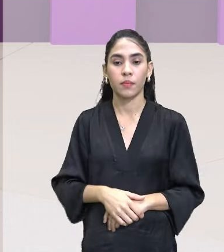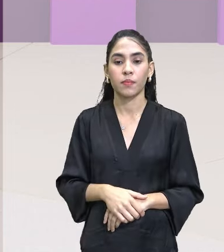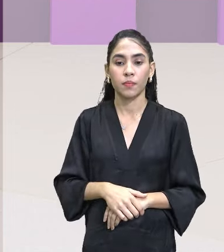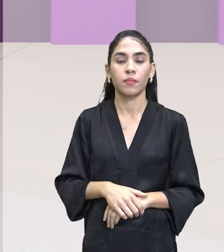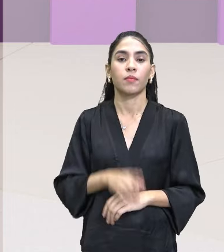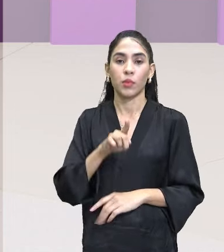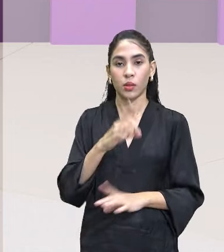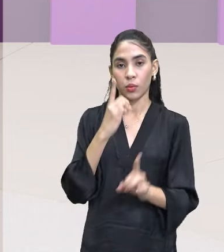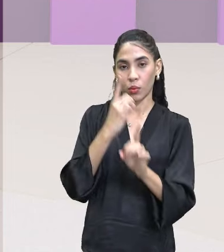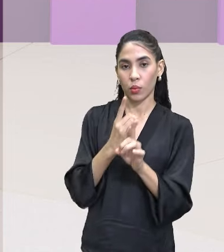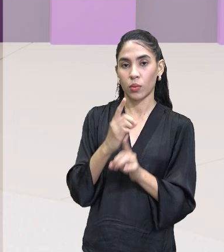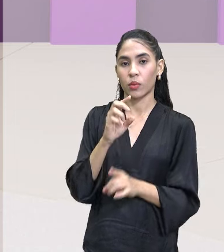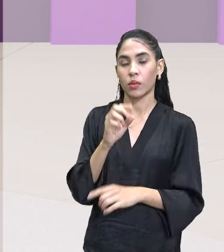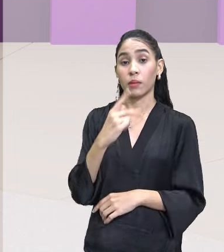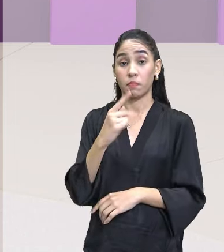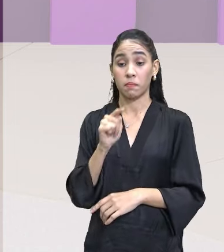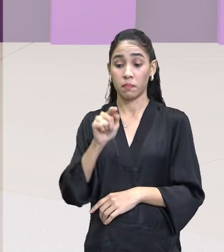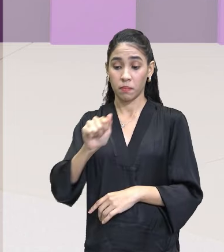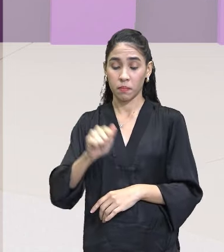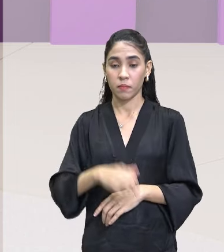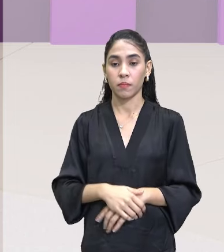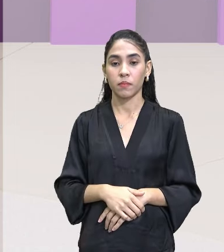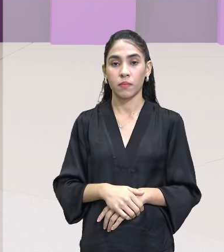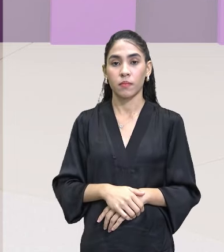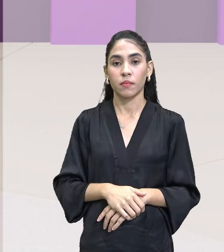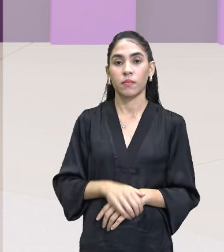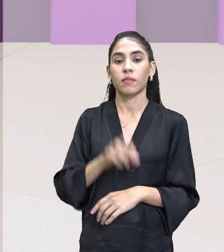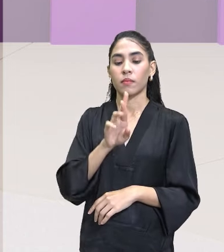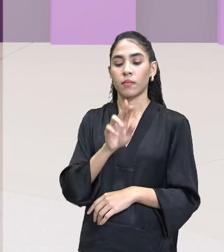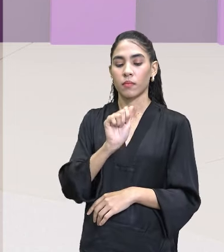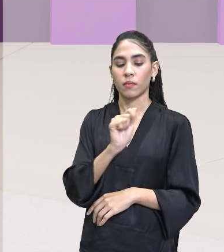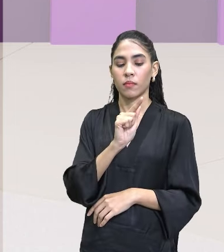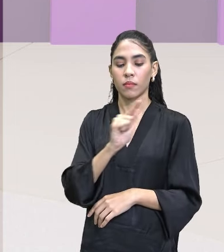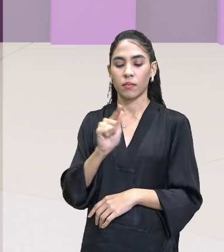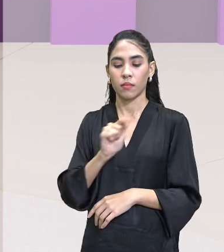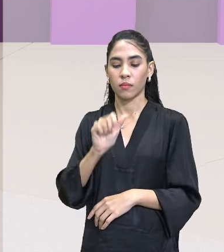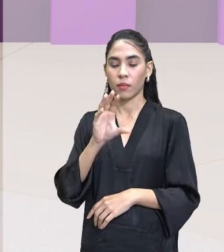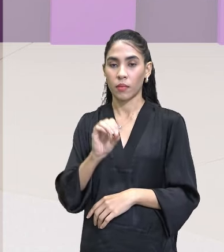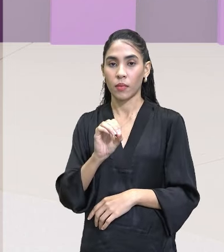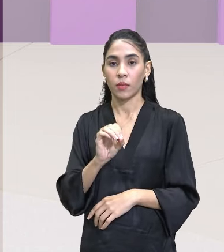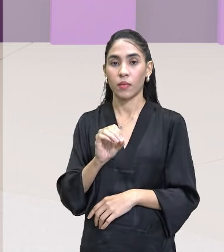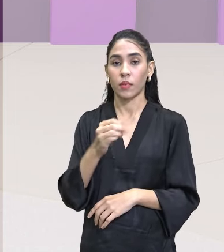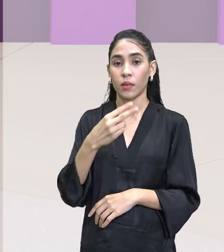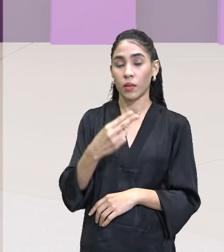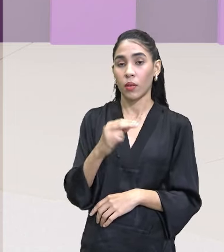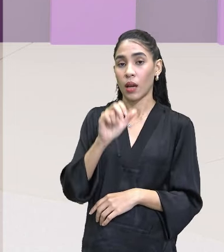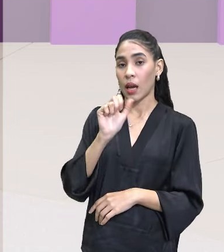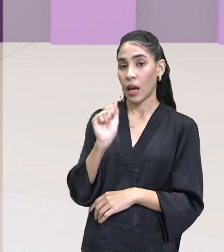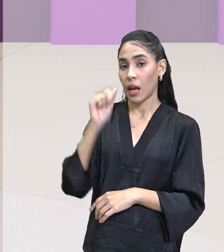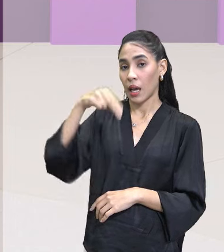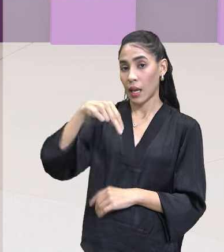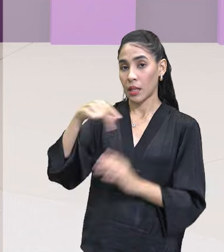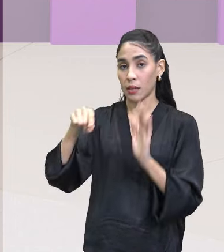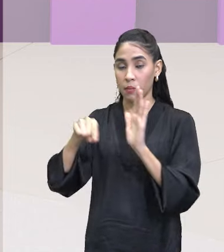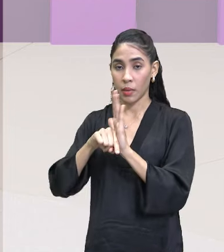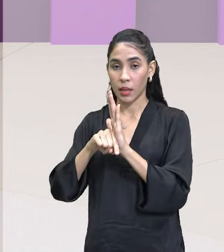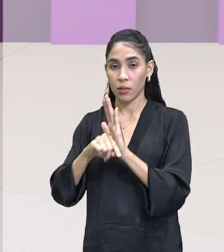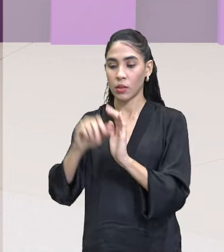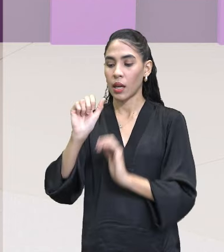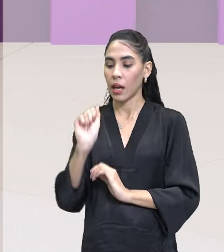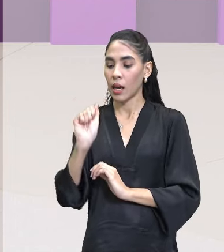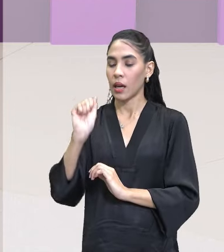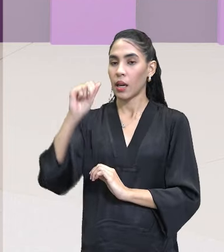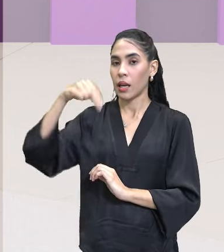você vai encontrar essa PA. Então, a gente diz que a razão é igual a N menos a n menos 1, um